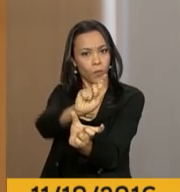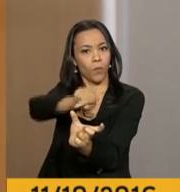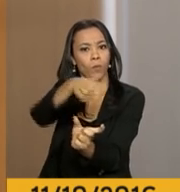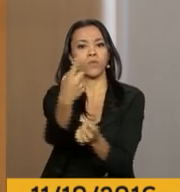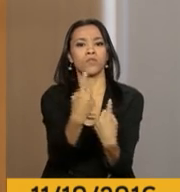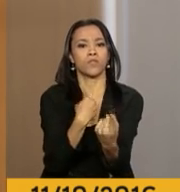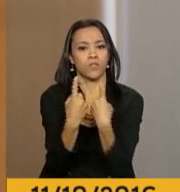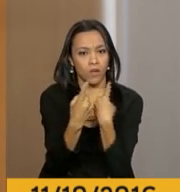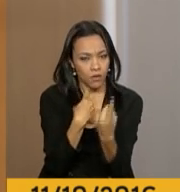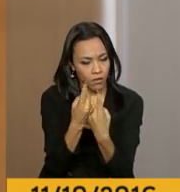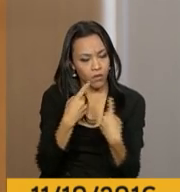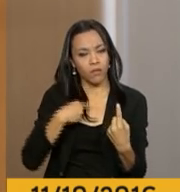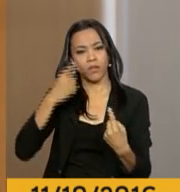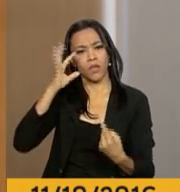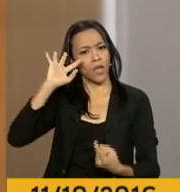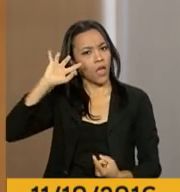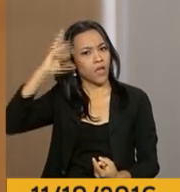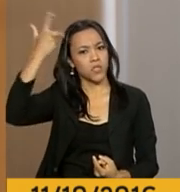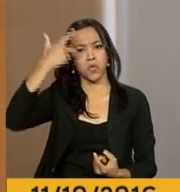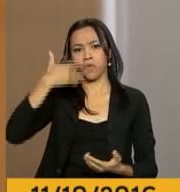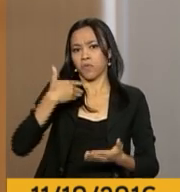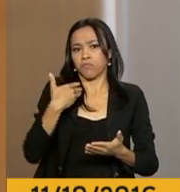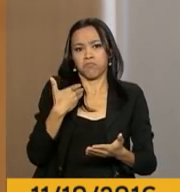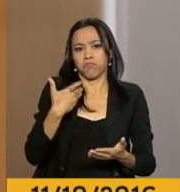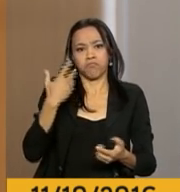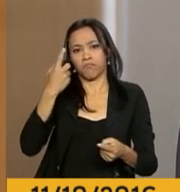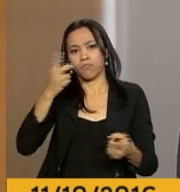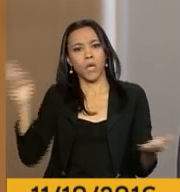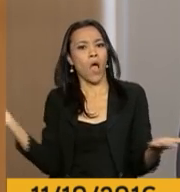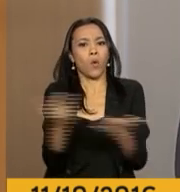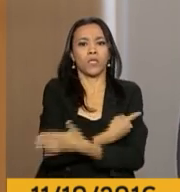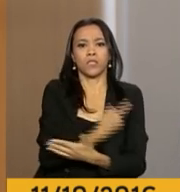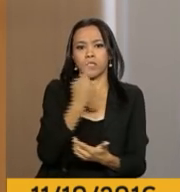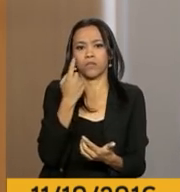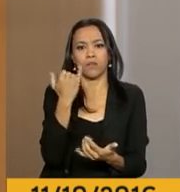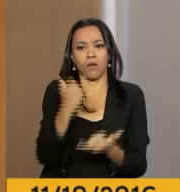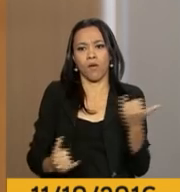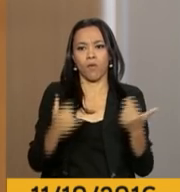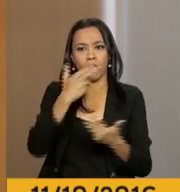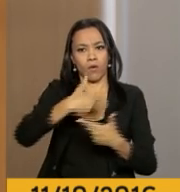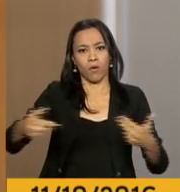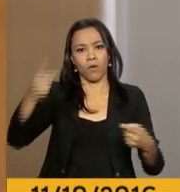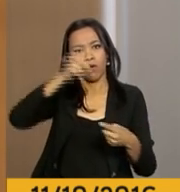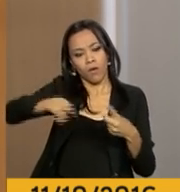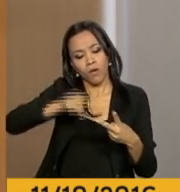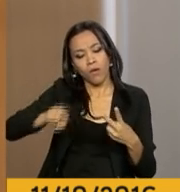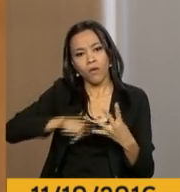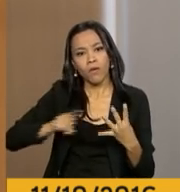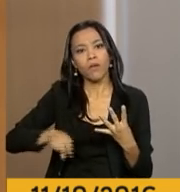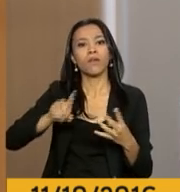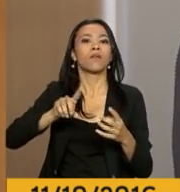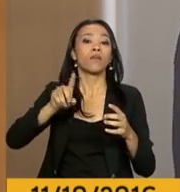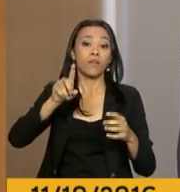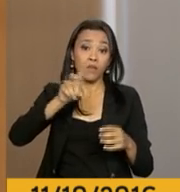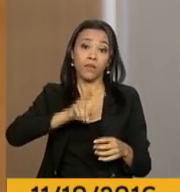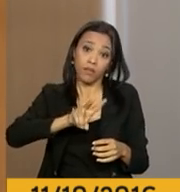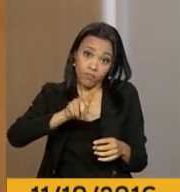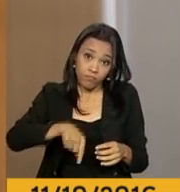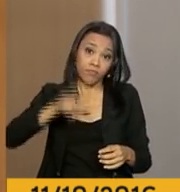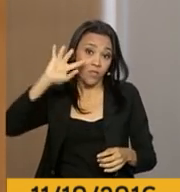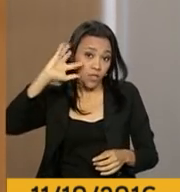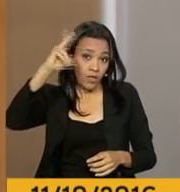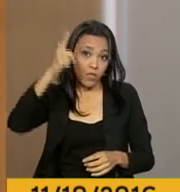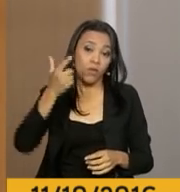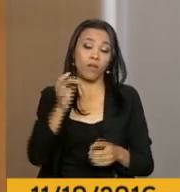toda e qualquer questão que eventualmente possa parecer difícil de solução mas que se soluciona pelo